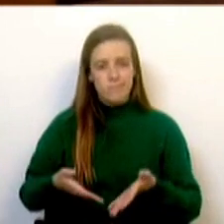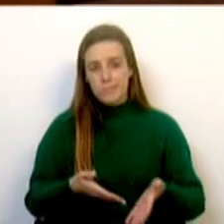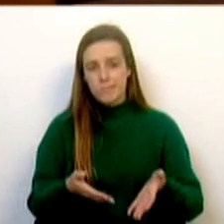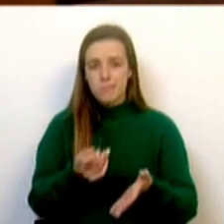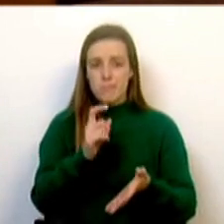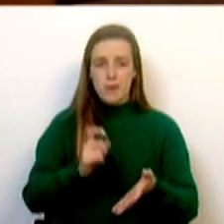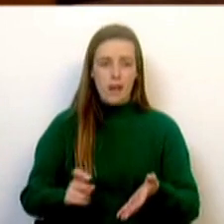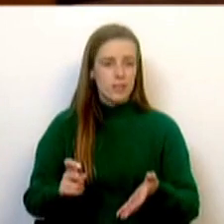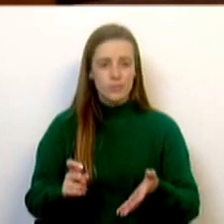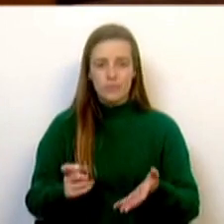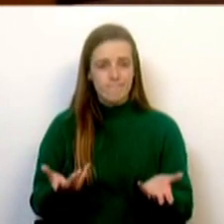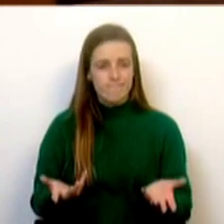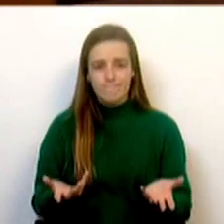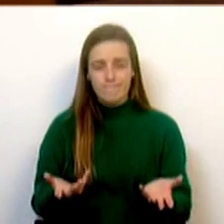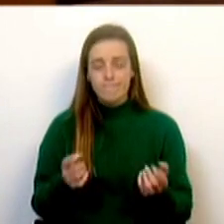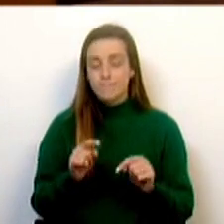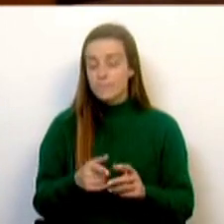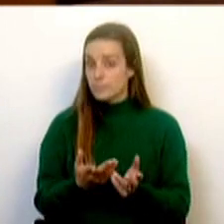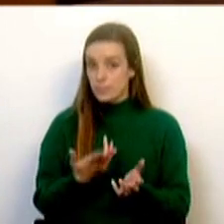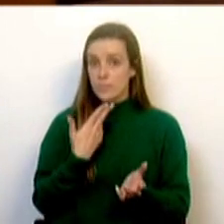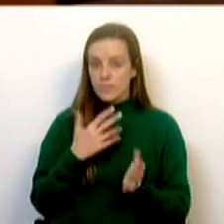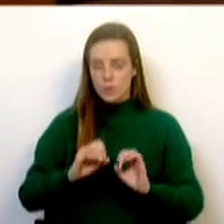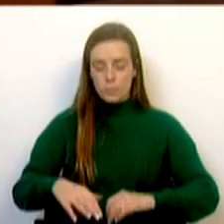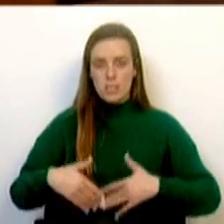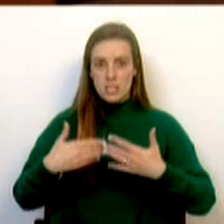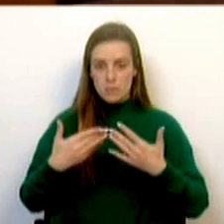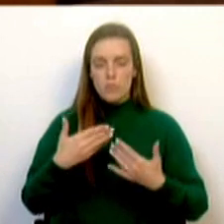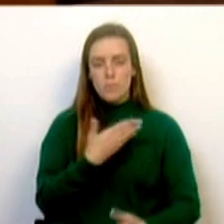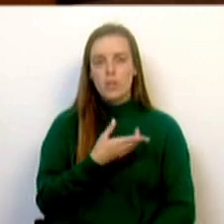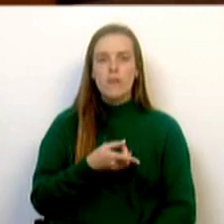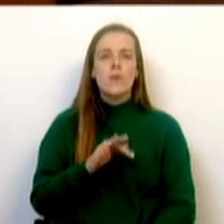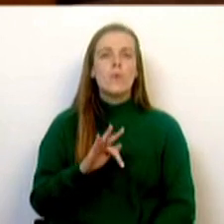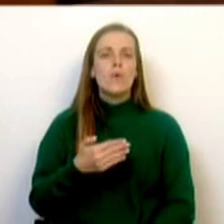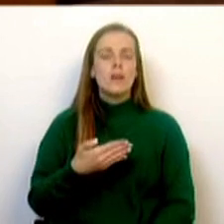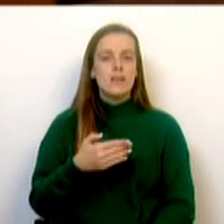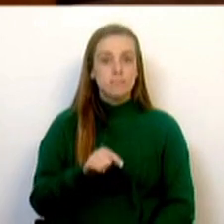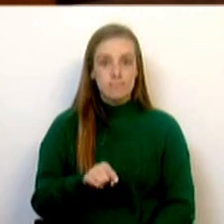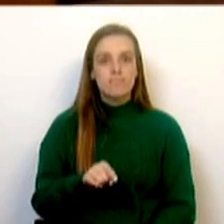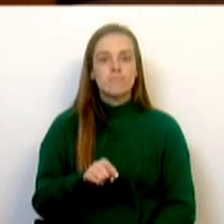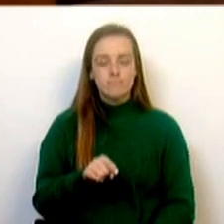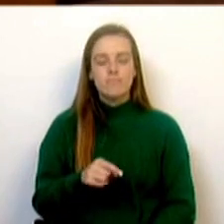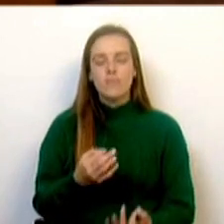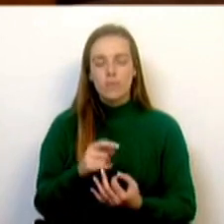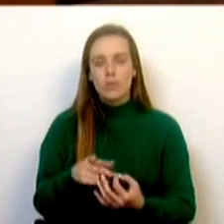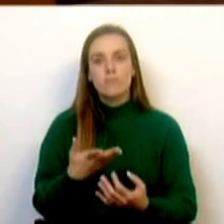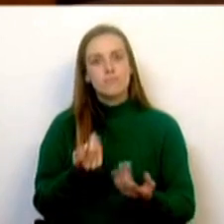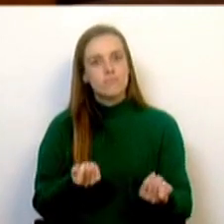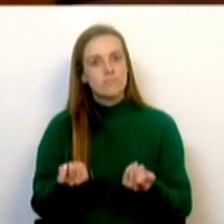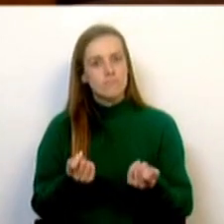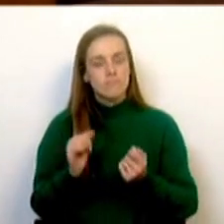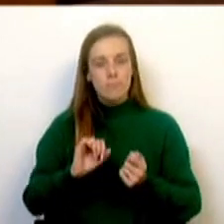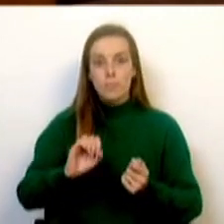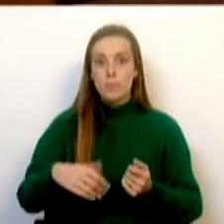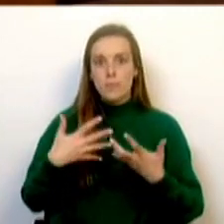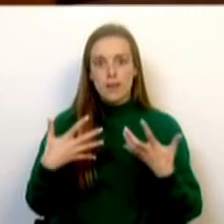paz. No início de 1947, a Grã-Bretanha, que administrava a Palestina após a Primeira